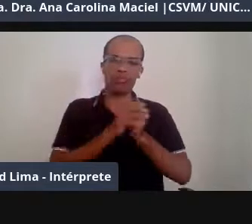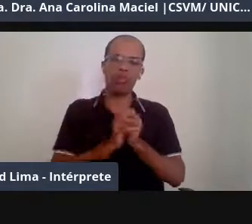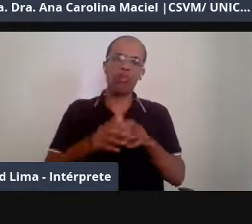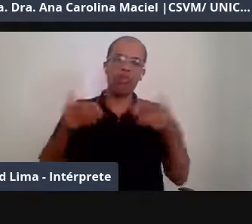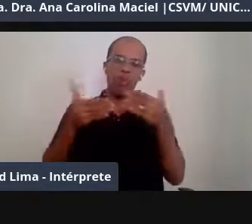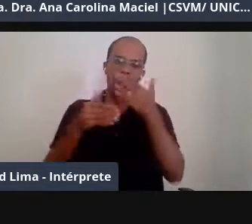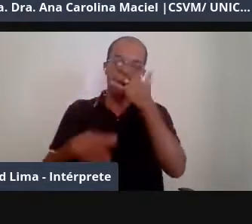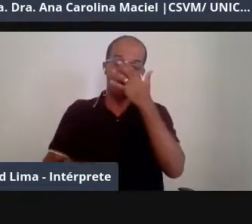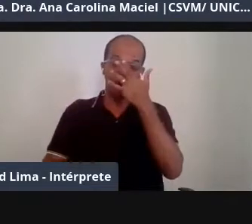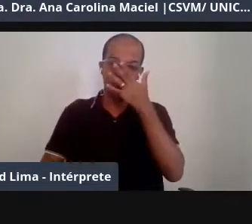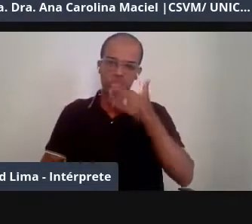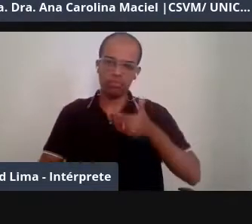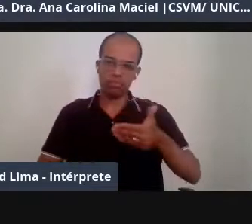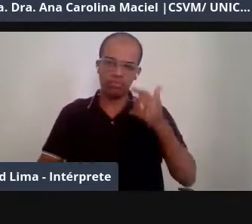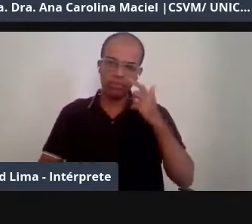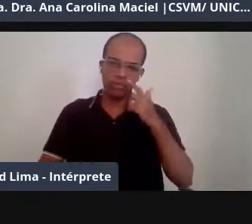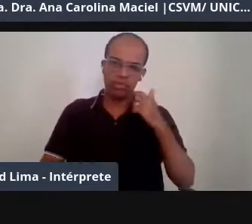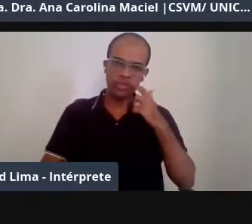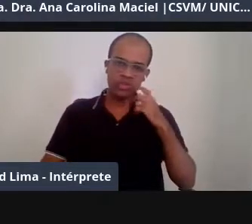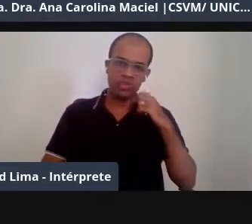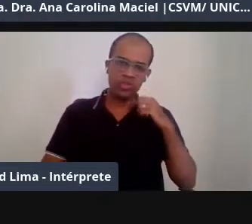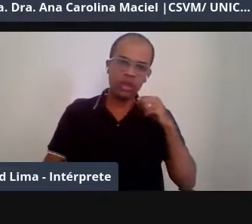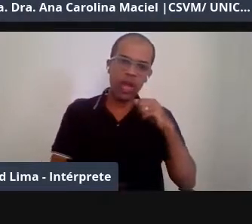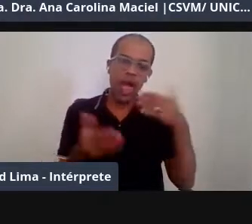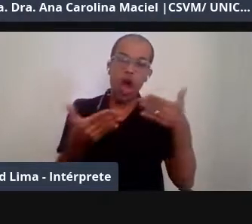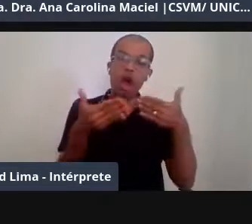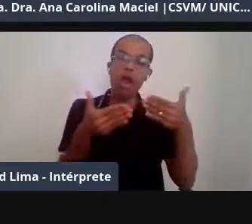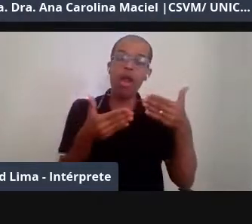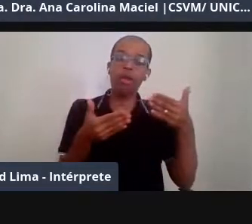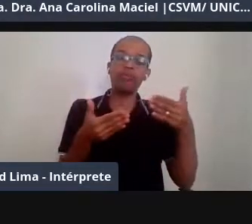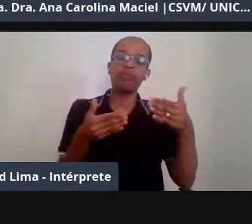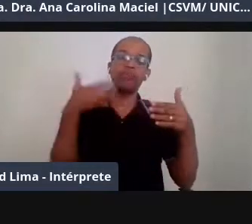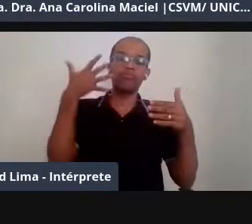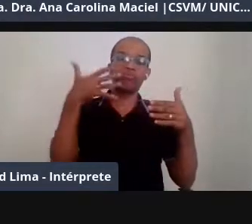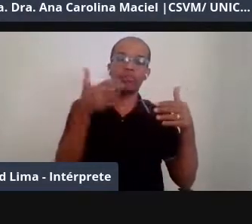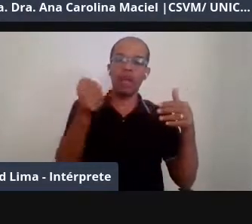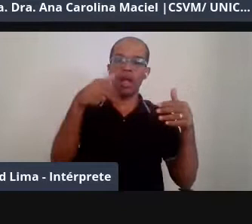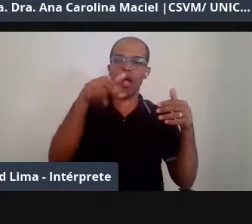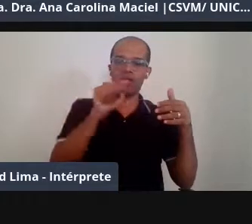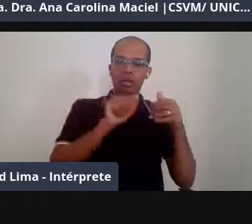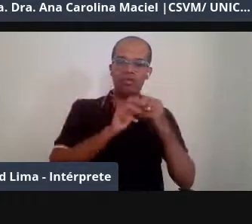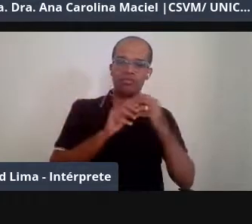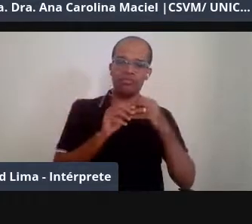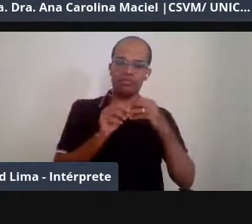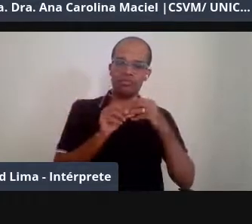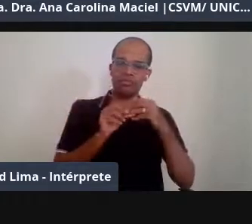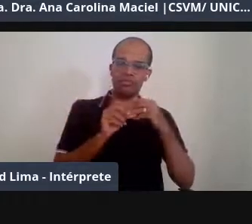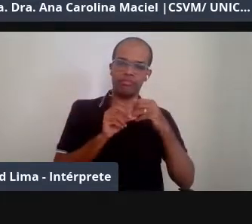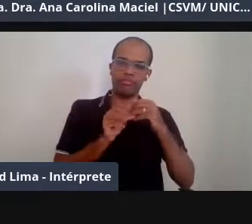seguindo a sequência que recebi, a doutora Ana Carolina Moura Delfim Maciel, por favor.